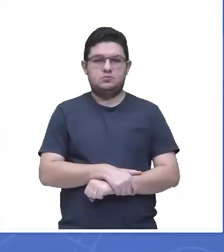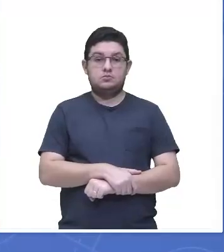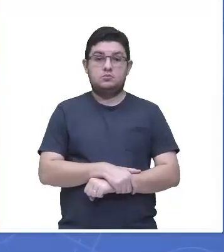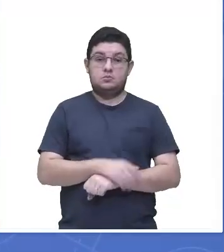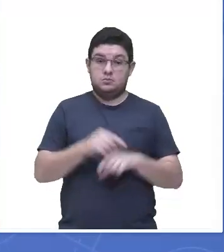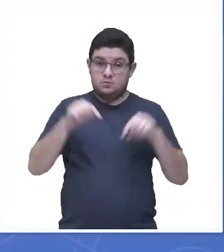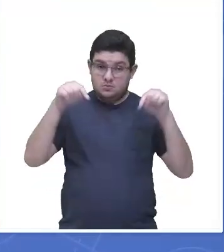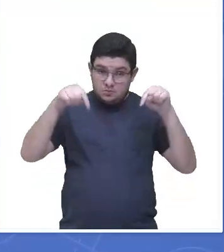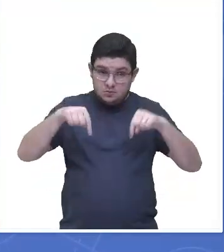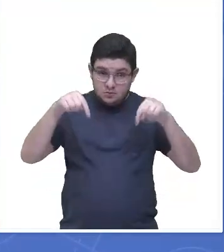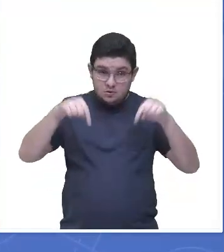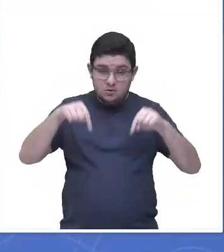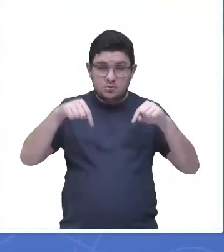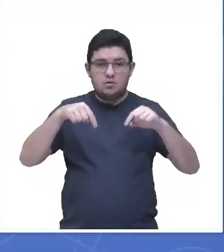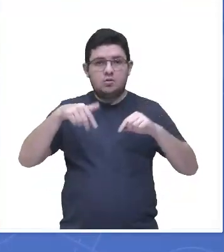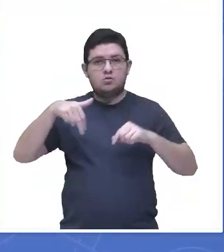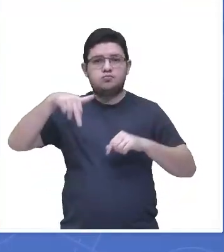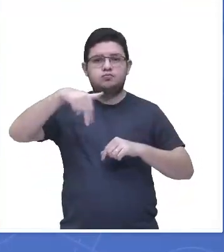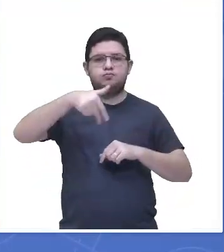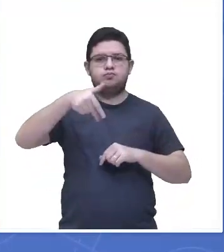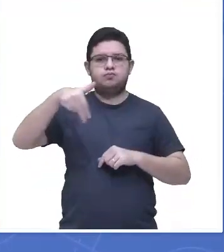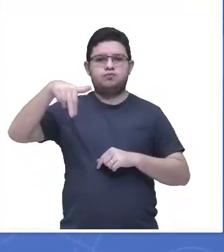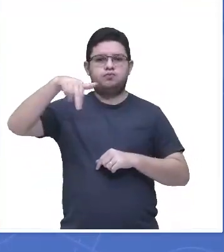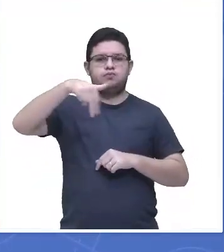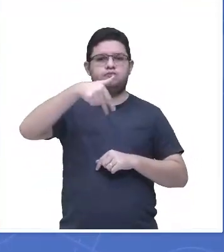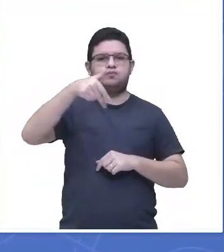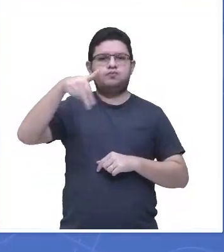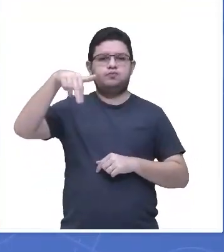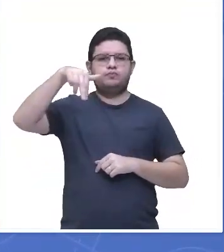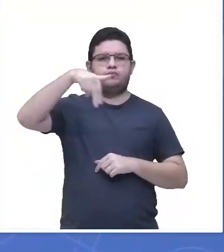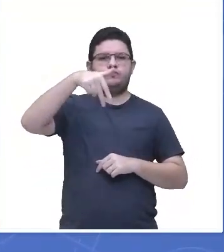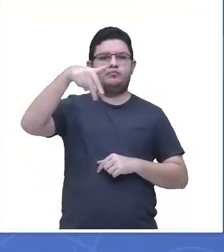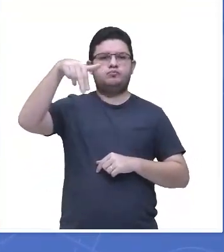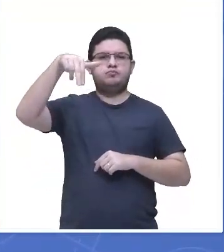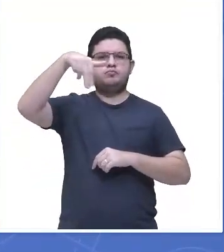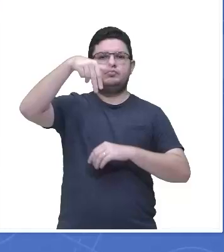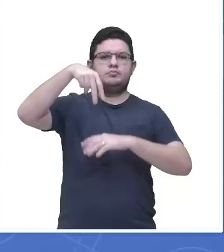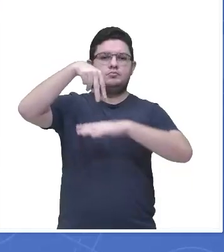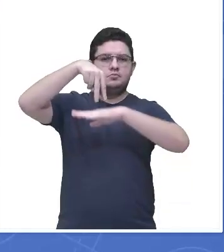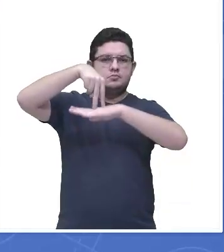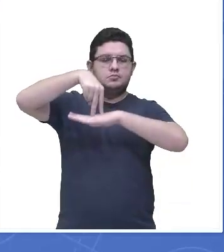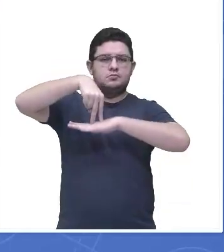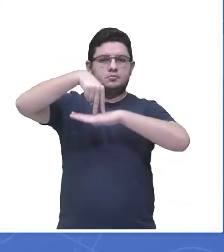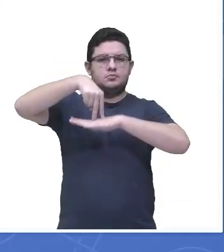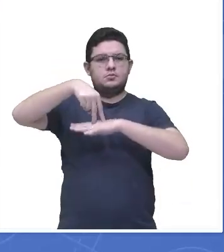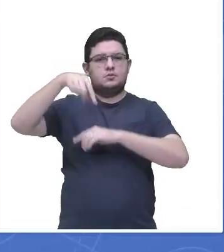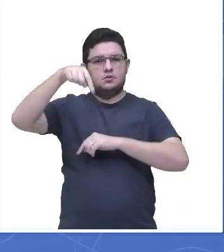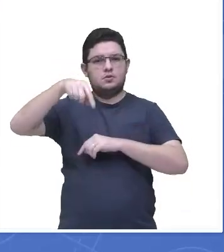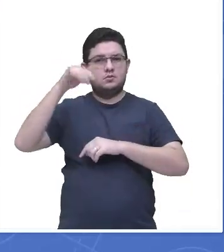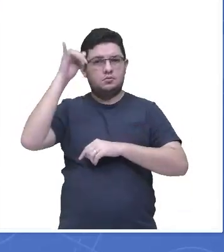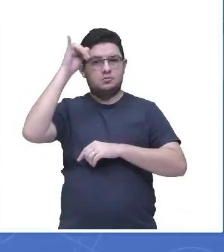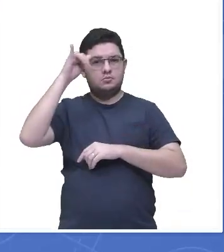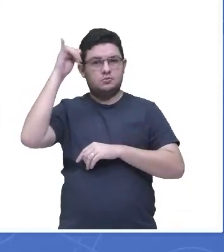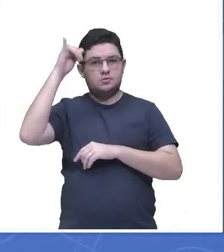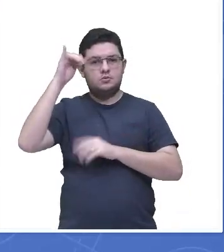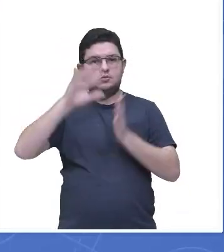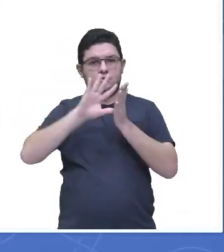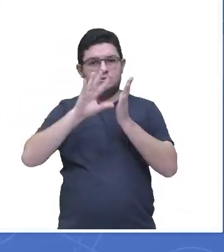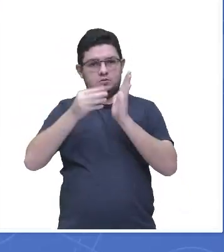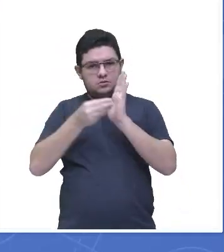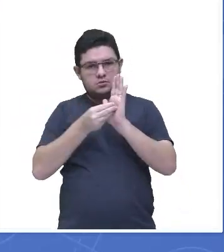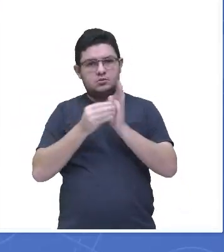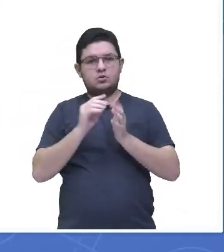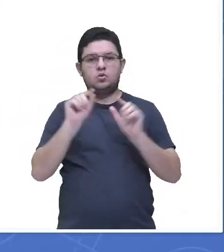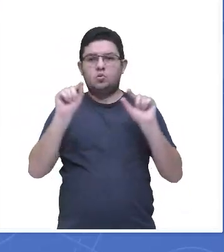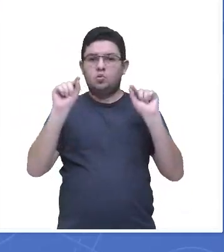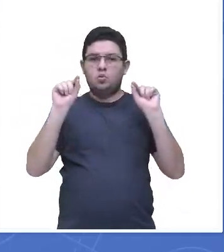aqui, direto da Torre do Museu da Amazônia, o MUSA, dentro aí da Reserva Adolfo Duque, aqui em Manaus, que a gente vai continuar o nosso assunto sobre